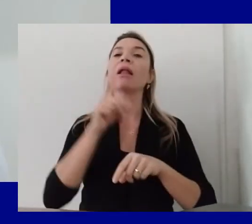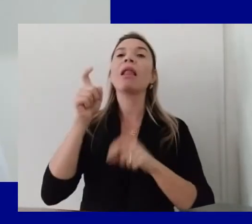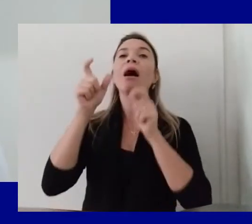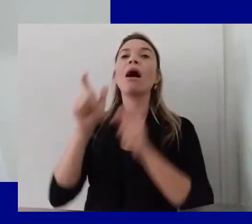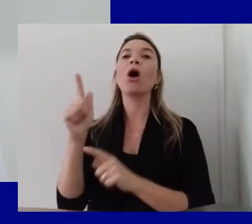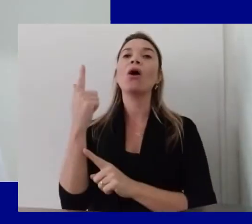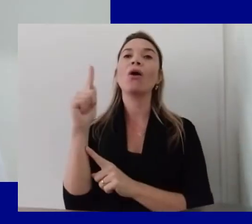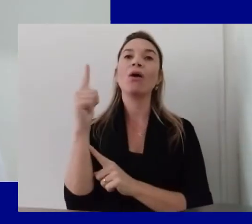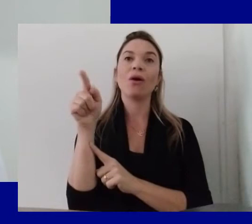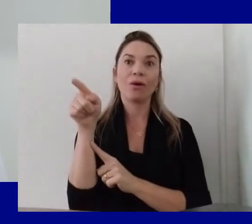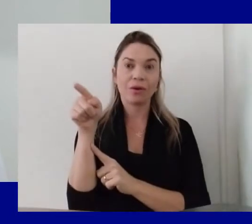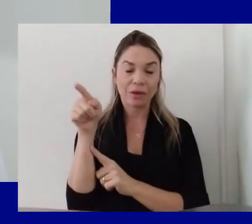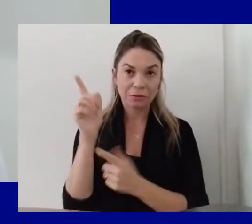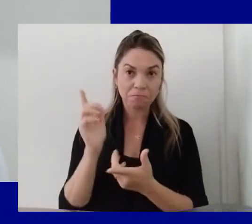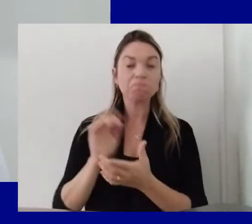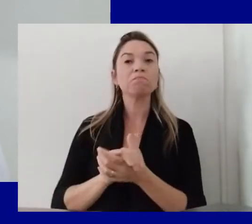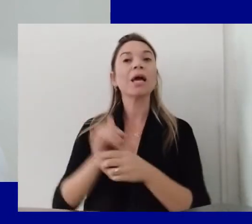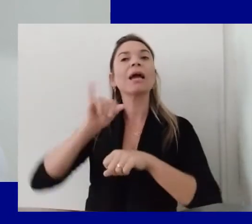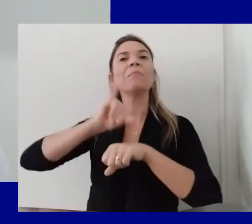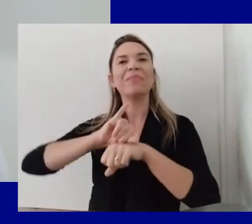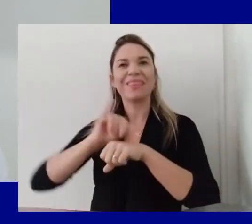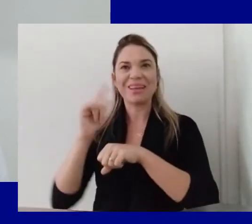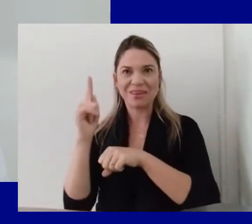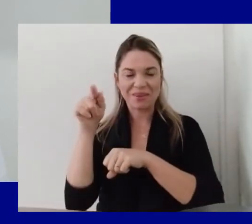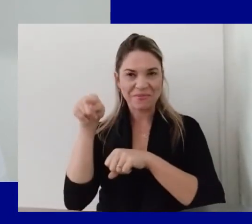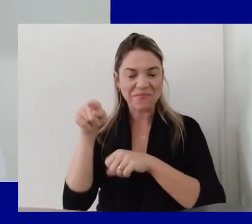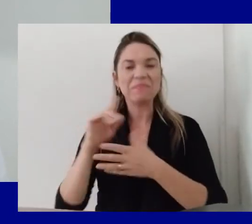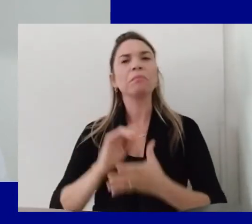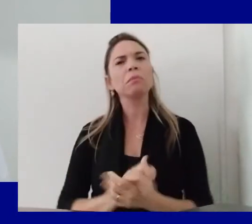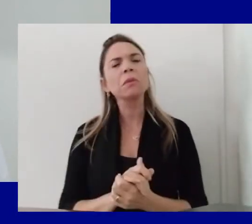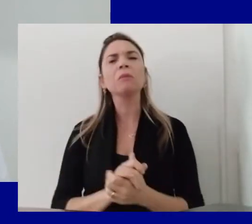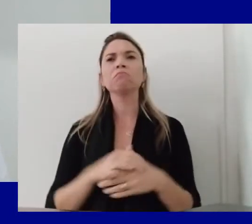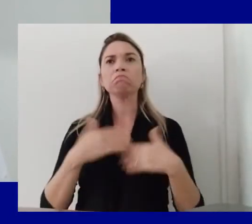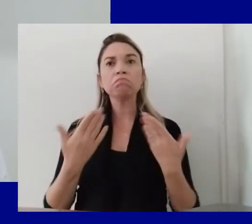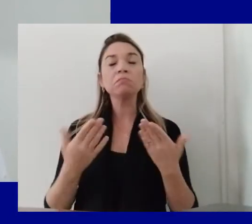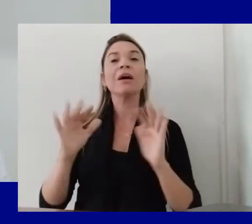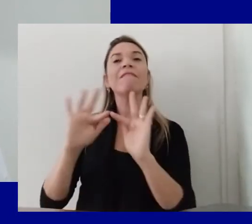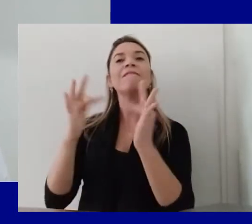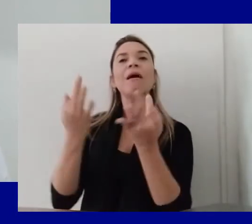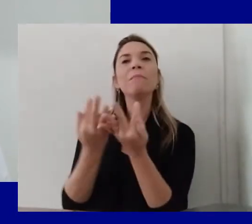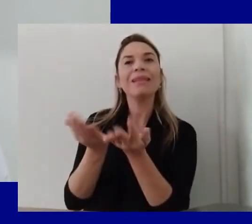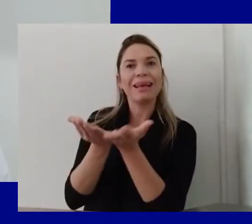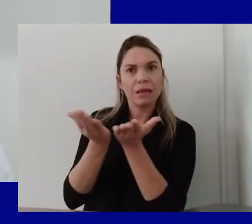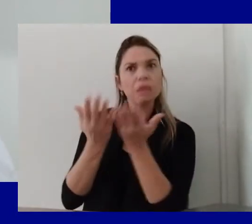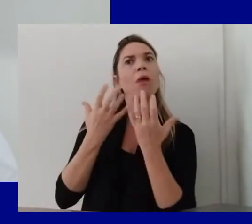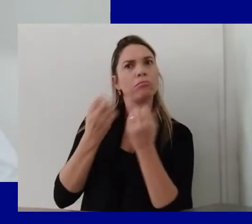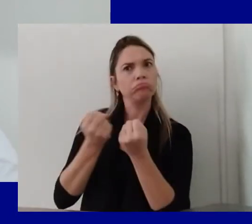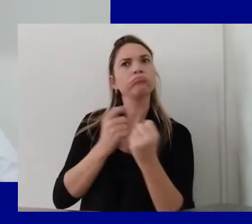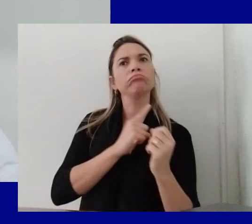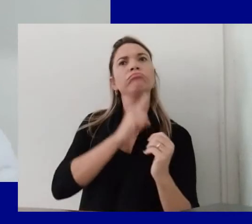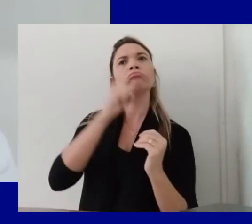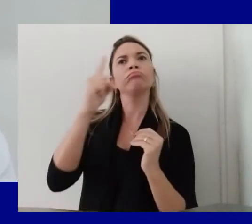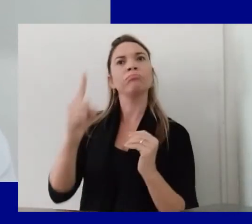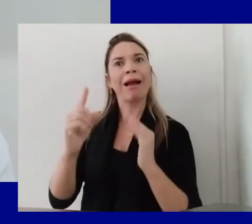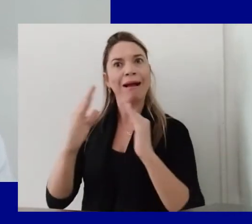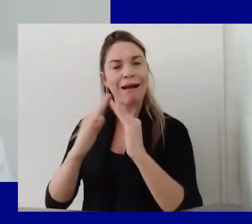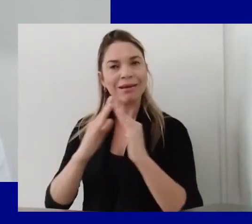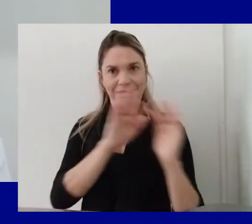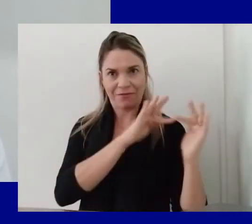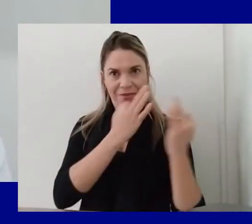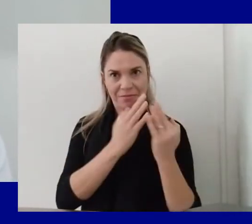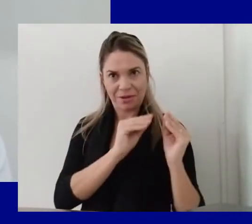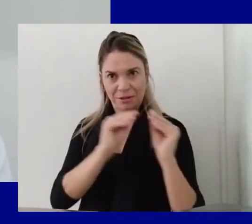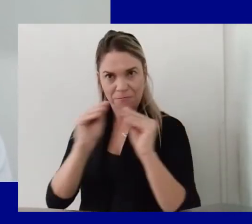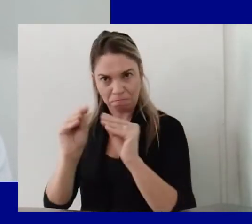Foram hospedados por uma família que nem mesmo conheciam, prova de que Deus estava agindo, e a cirurgia foi